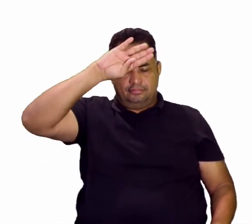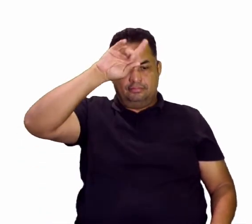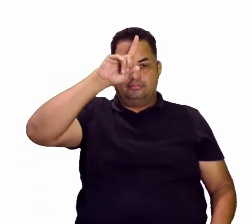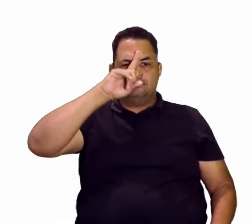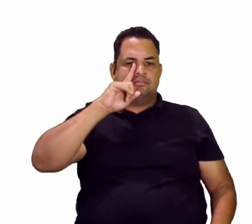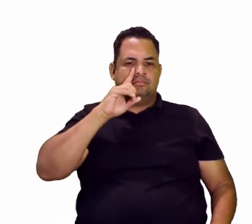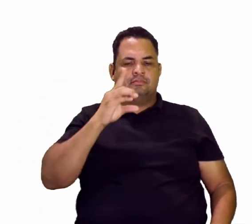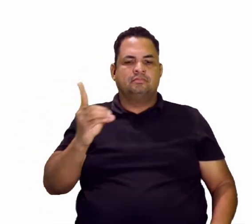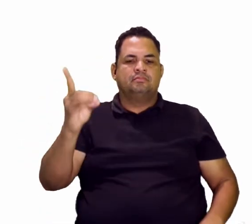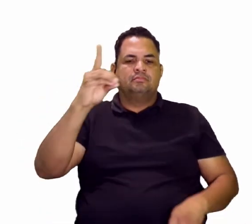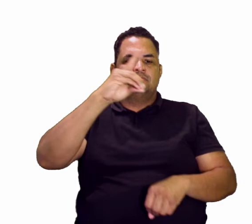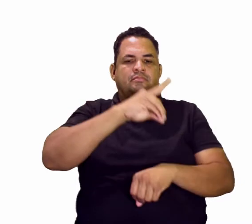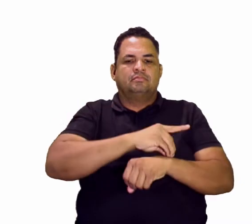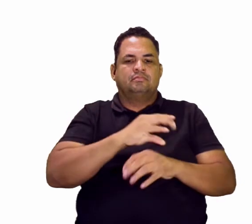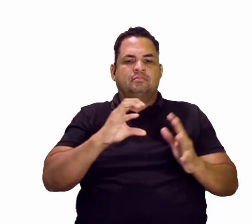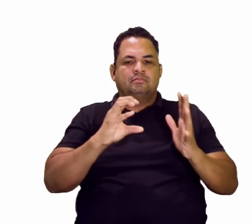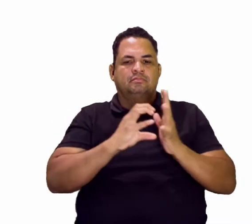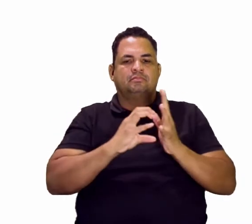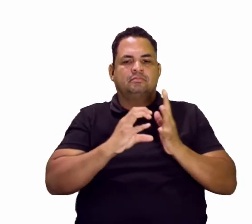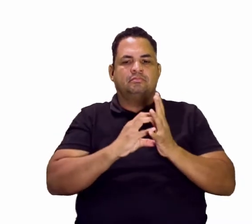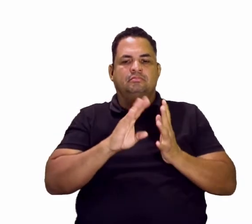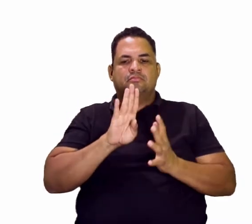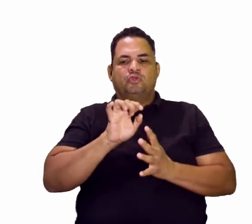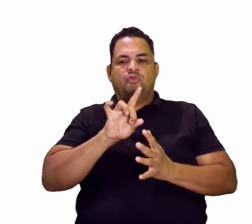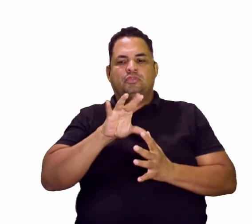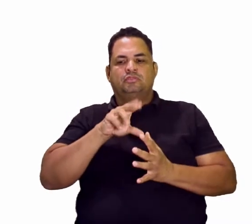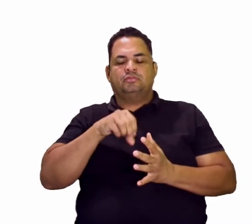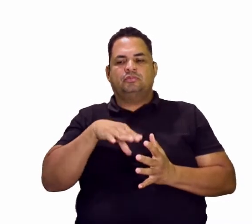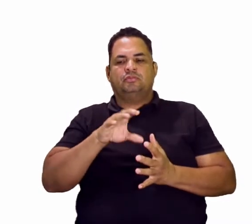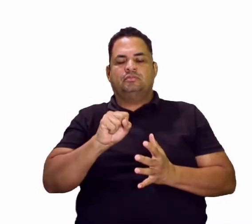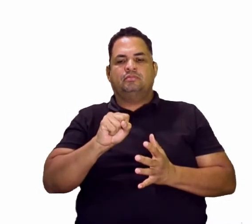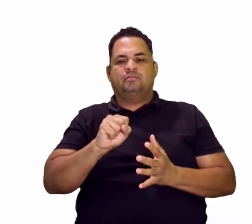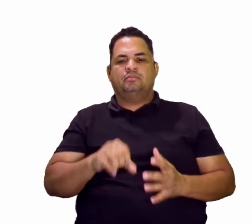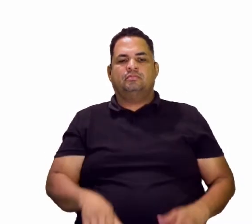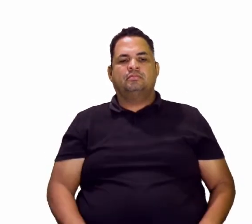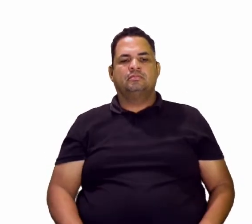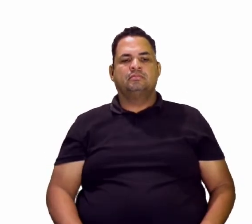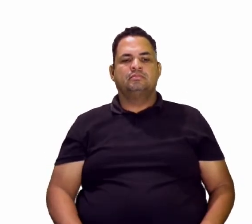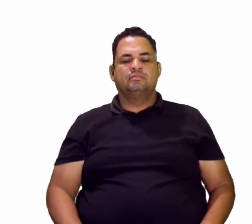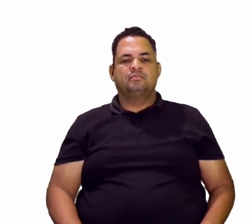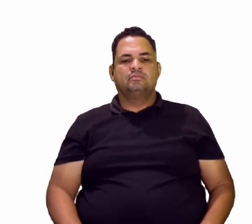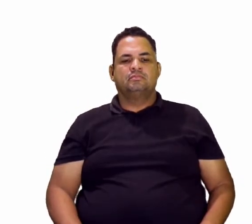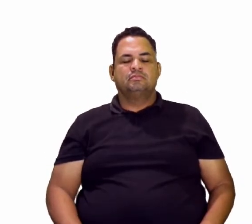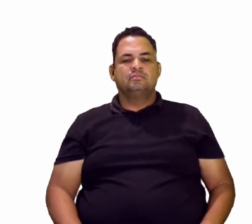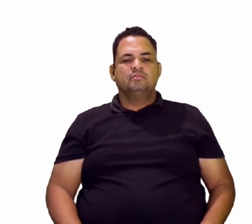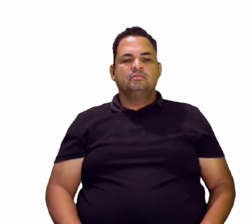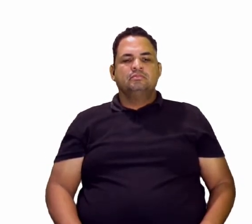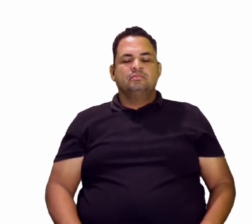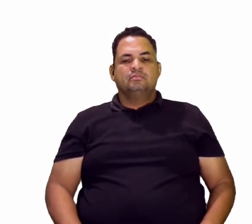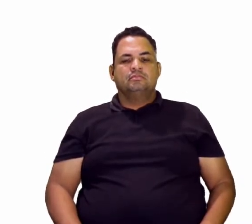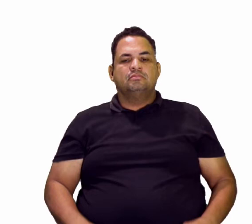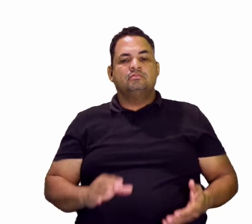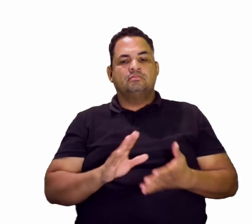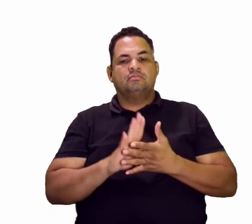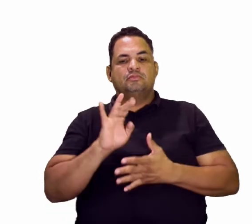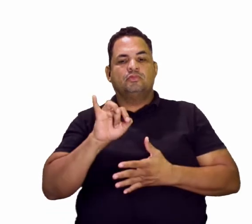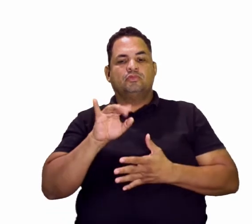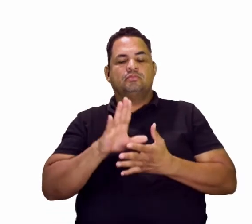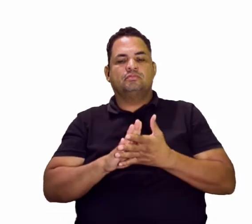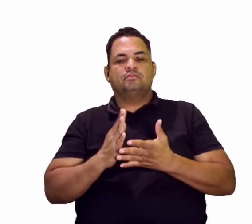febre amarela, dengue, AIDS e botulismo. O botulismo vai ser provocado por